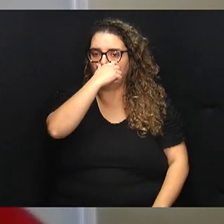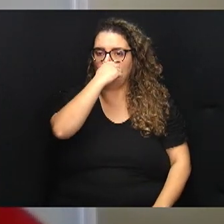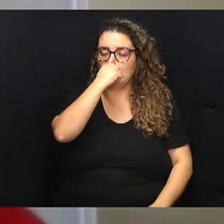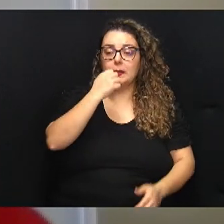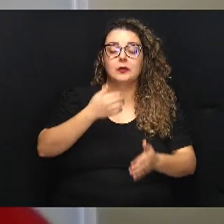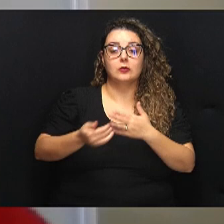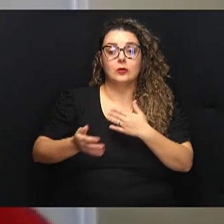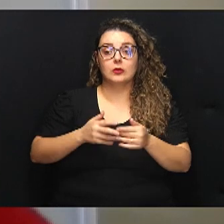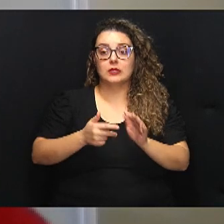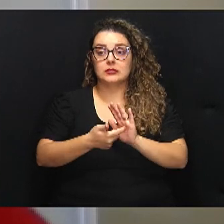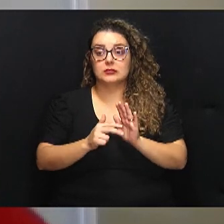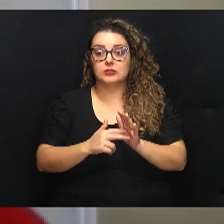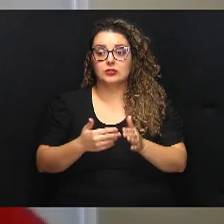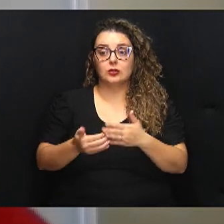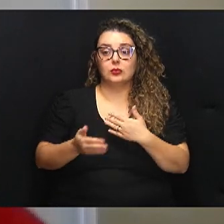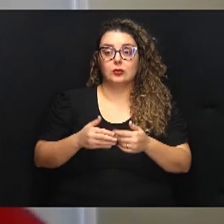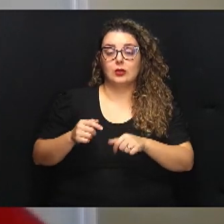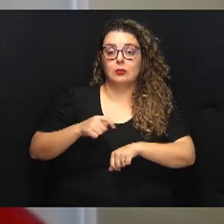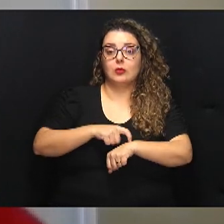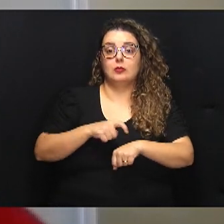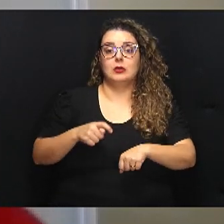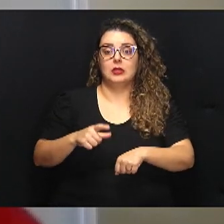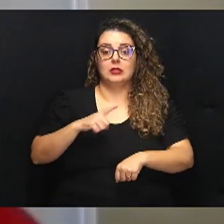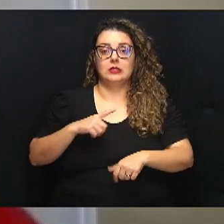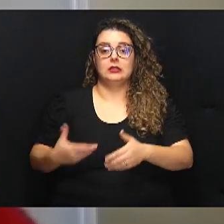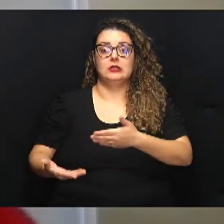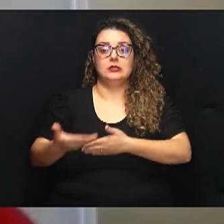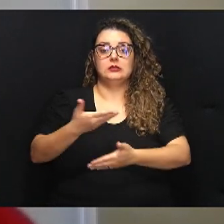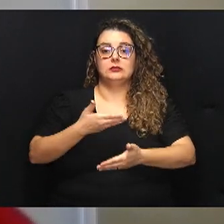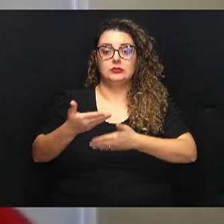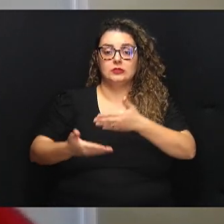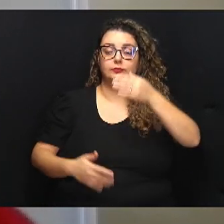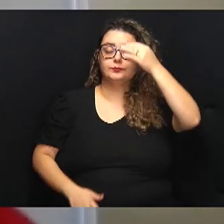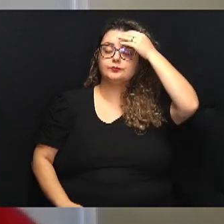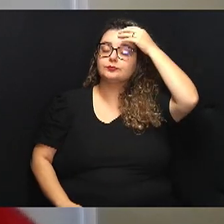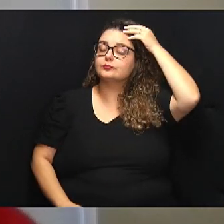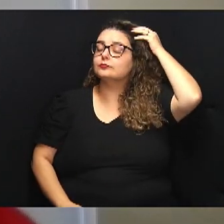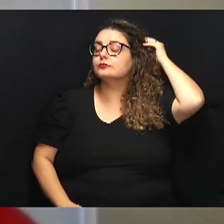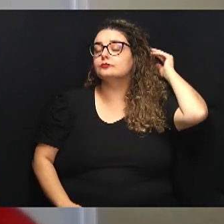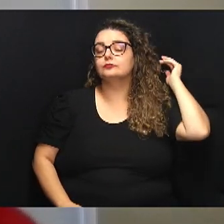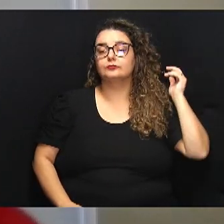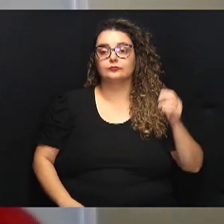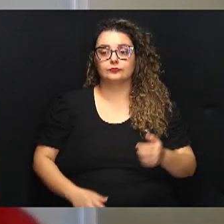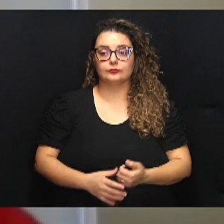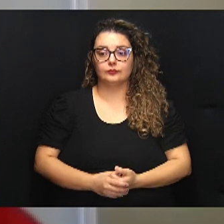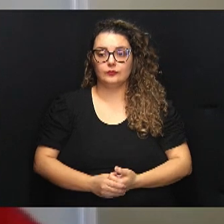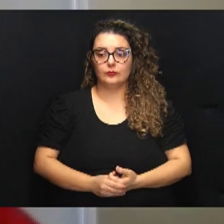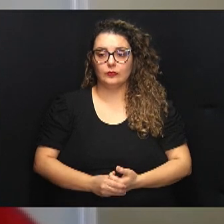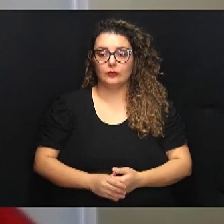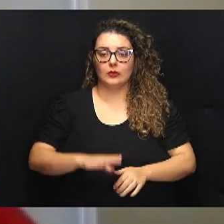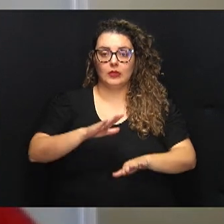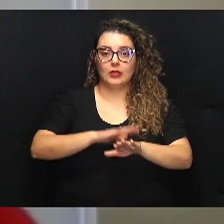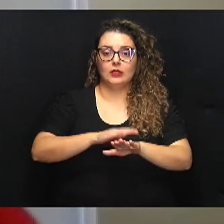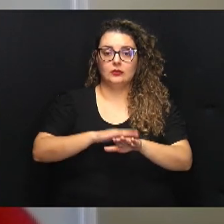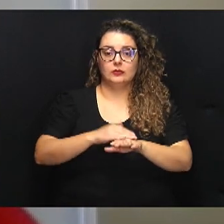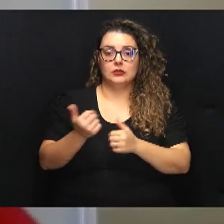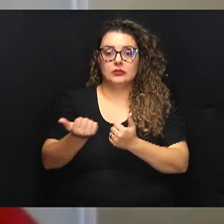sentido pode haver essa troca, essa atuação supletiva.